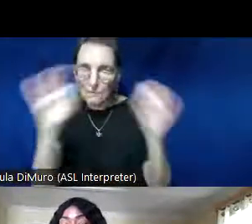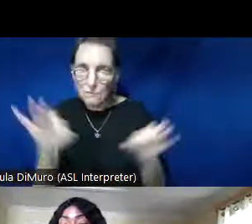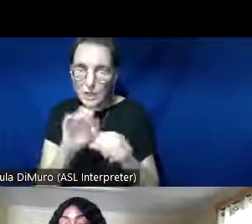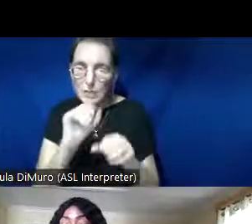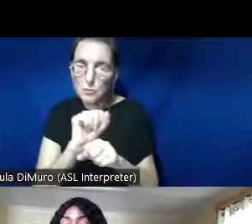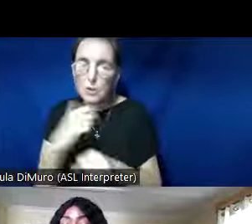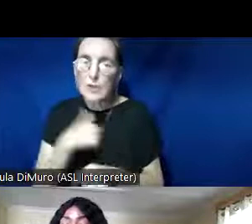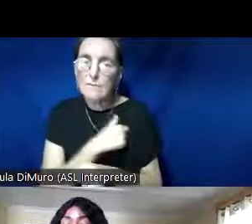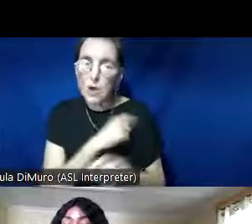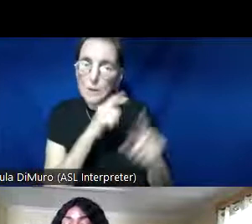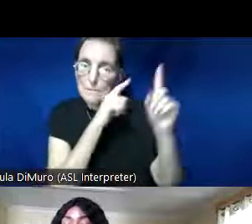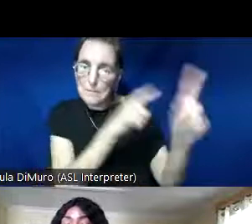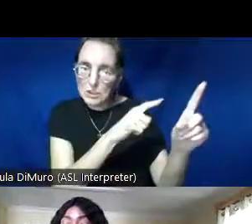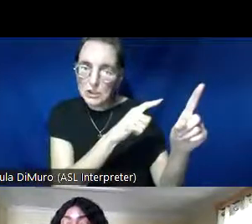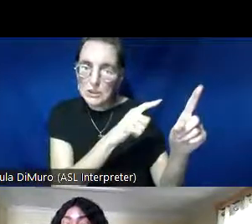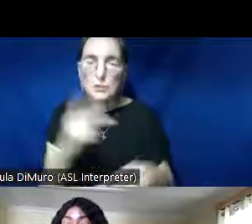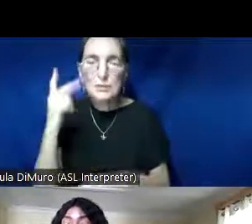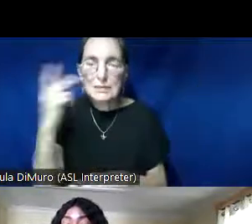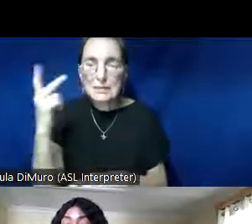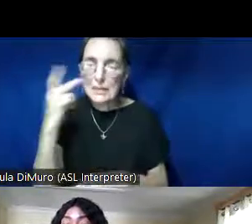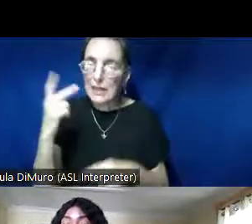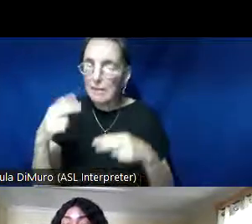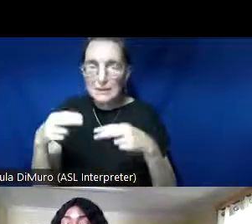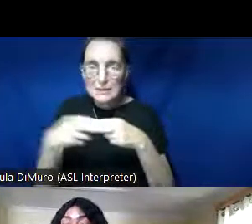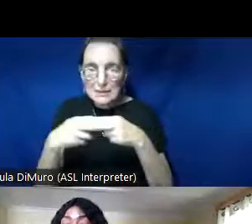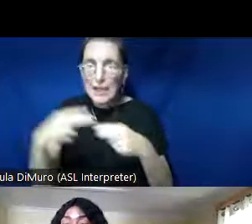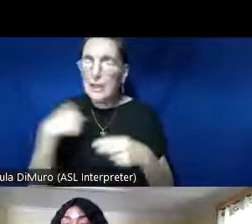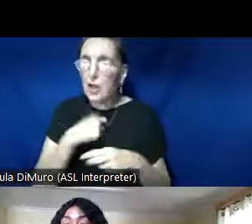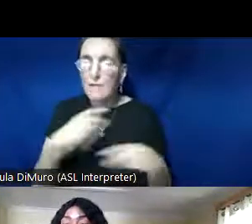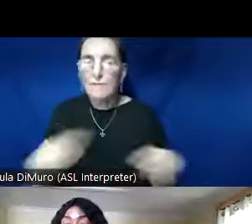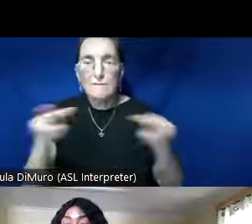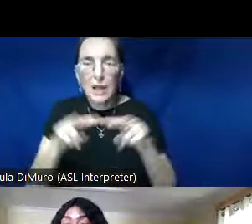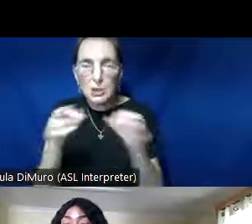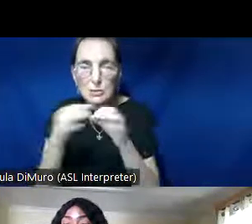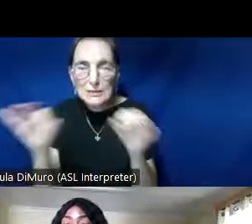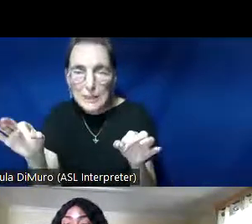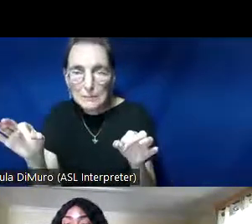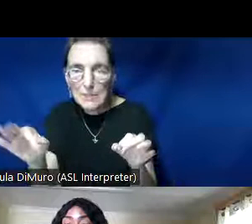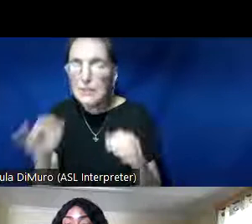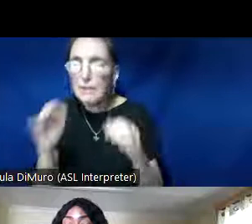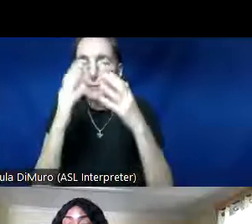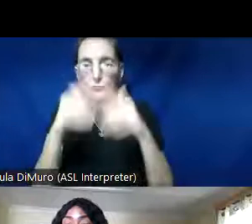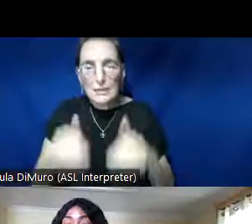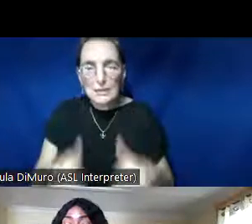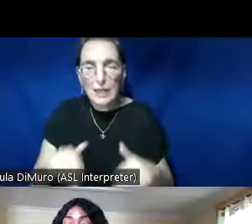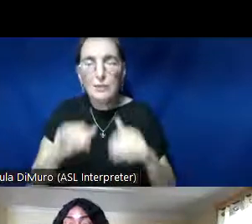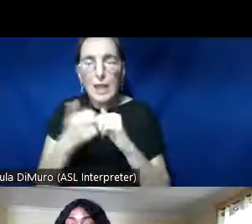trabalha nas missões no geral, nos pode jovem